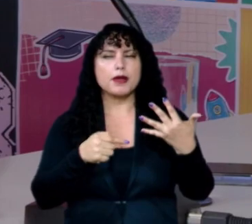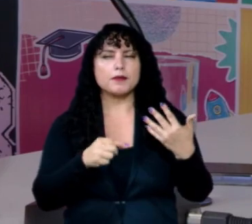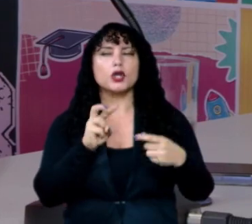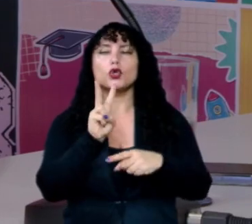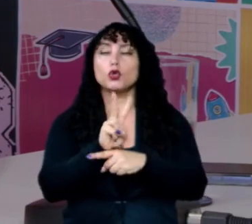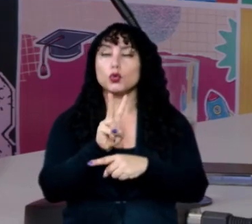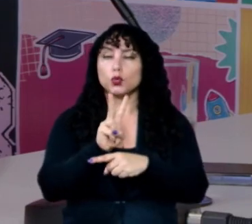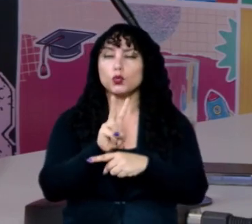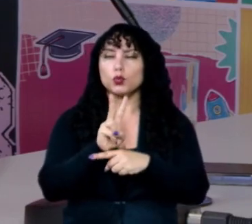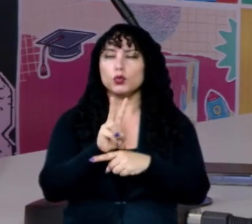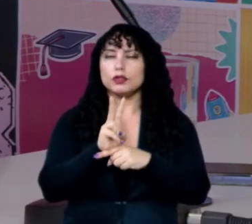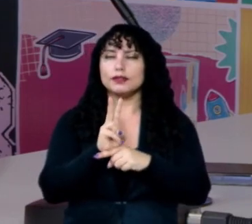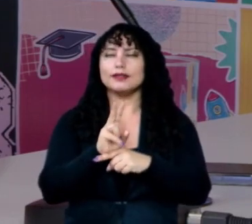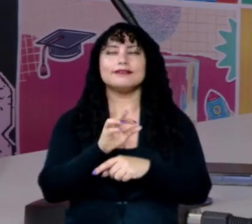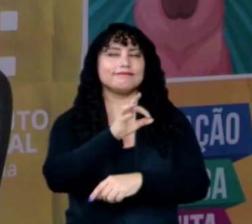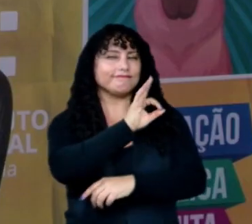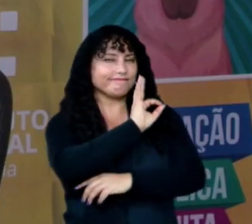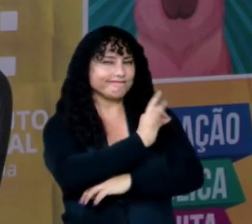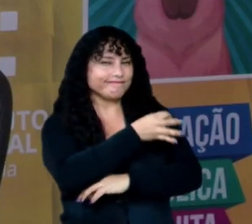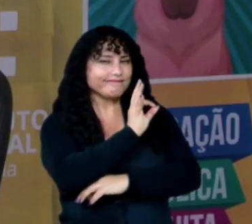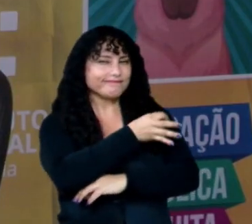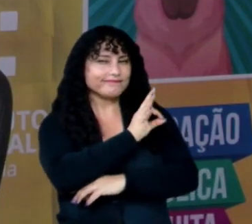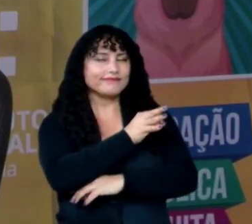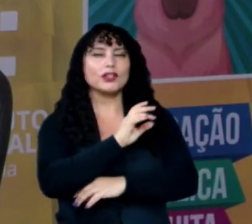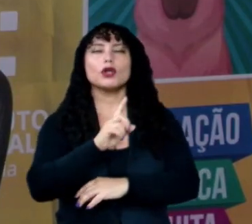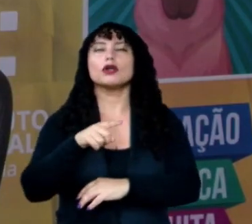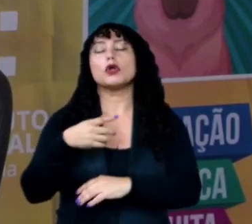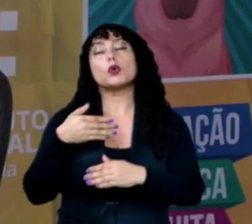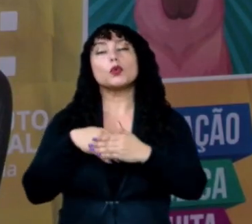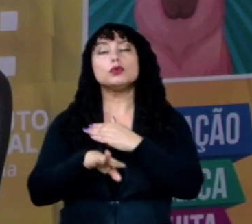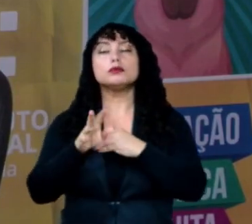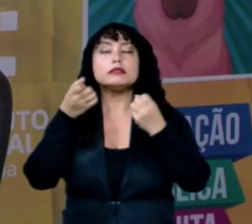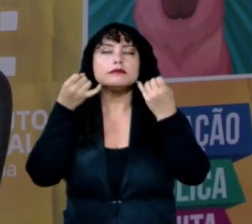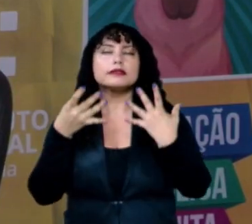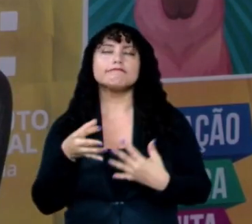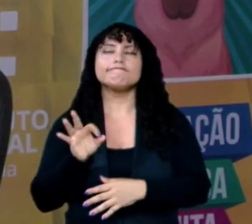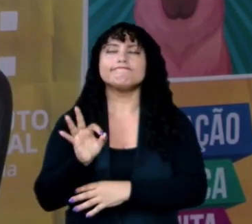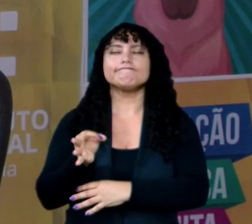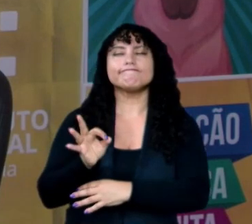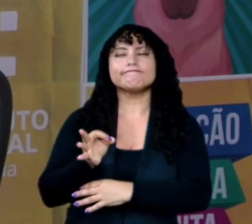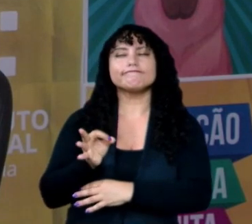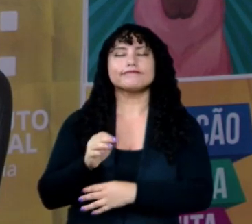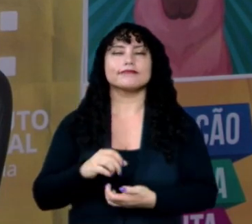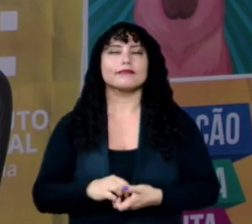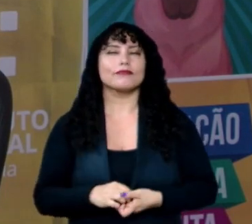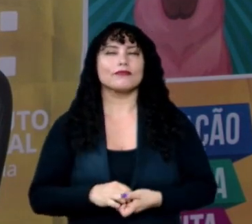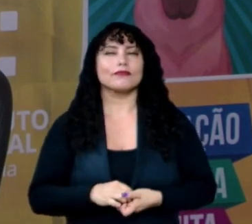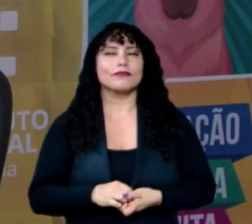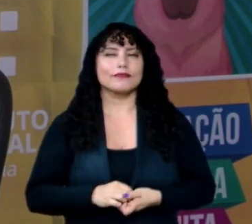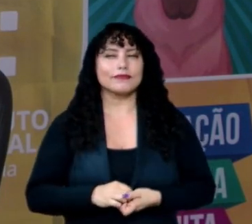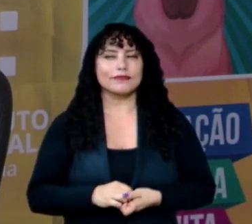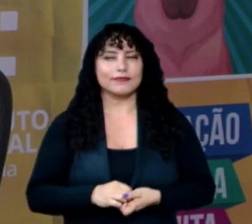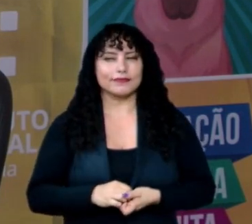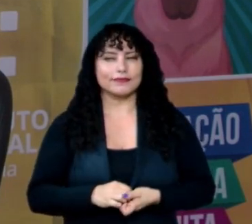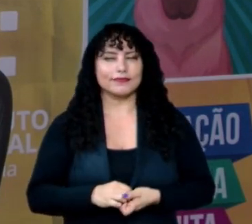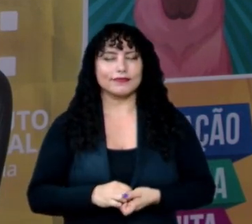isso, né? Exatamente. A gente costuma dizer que realmente